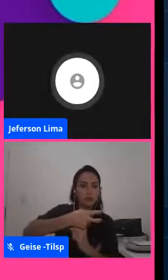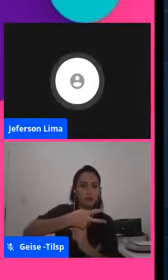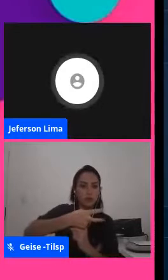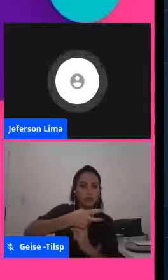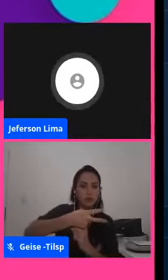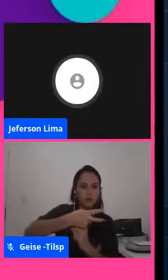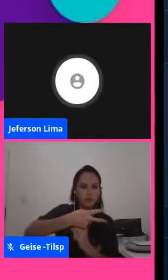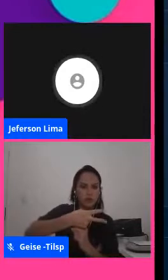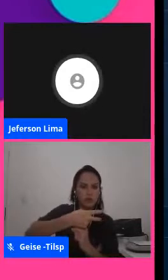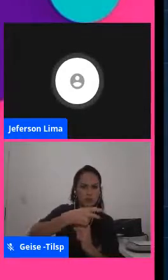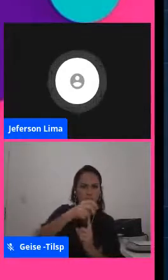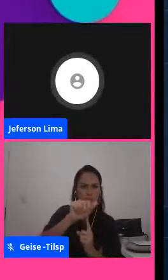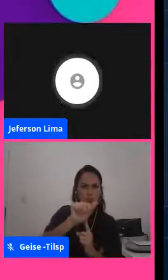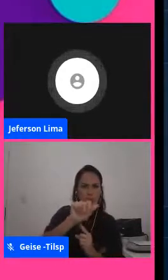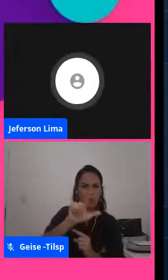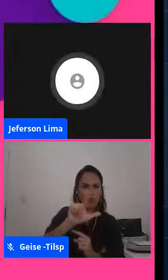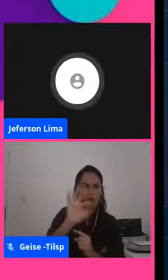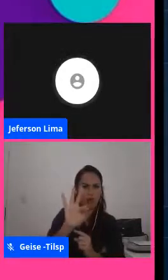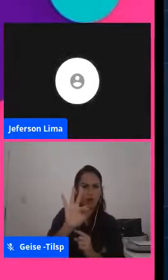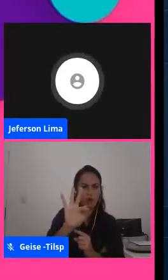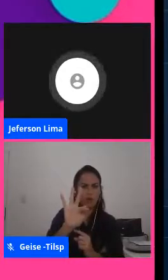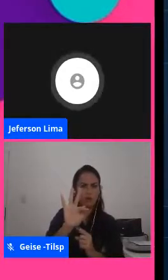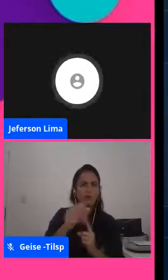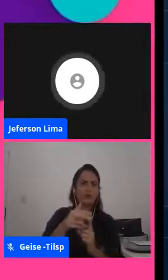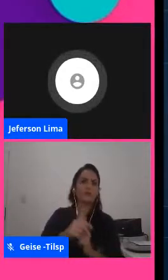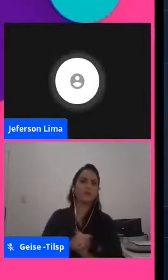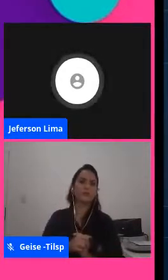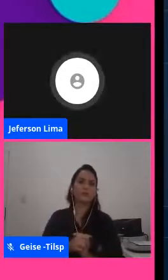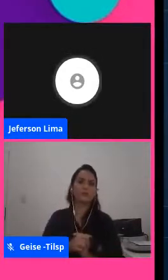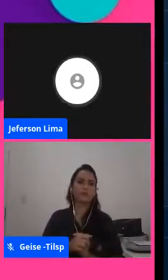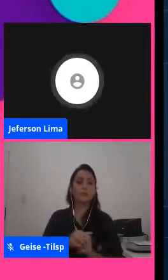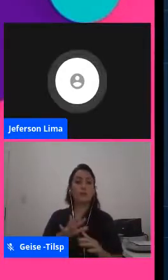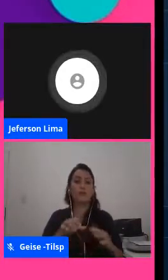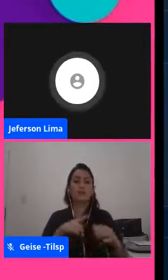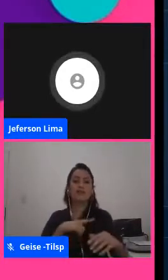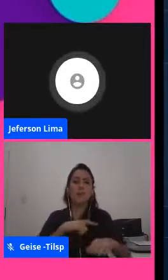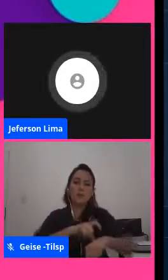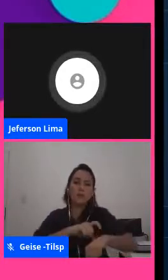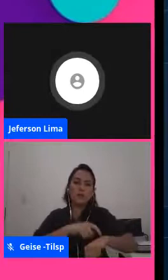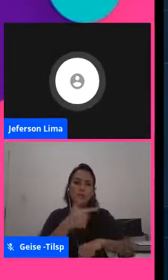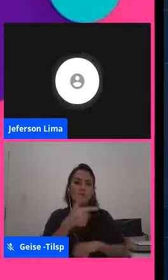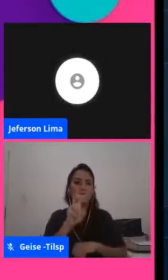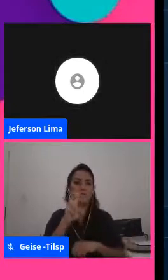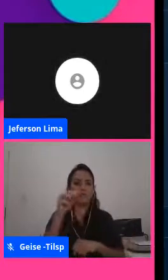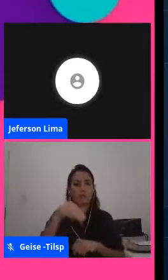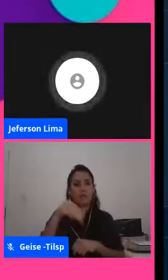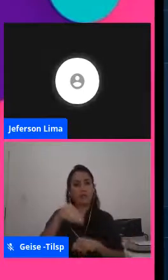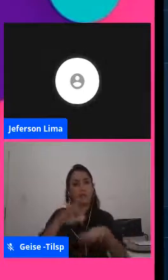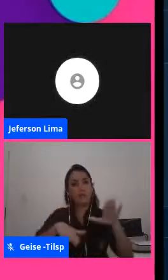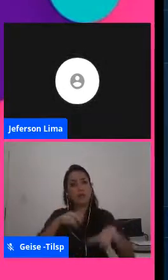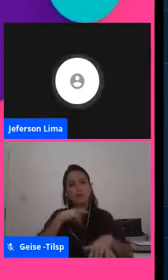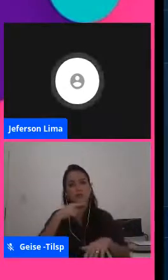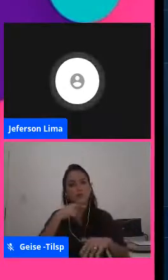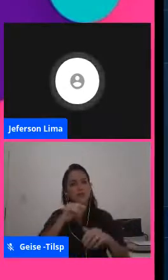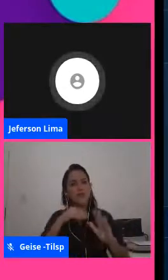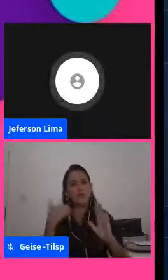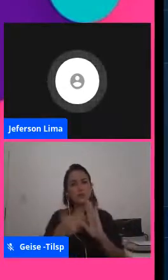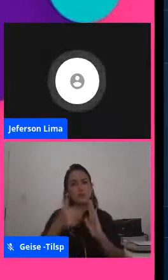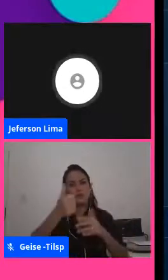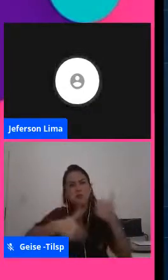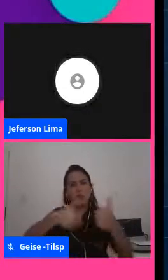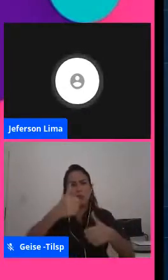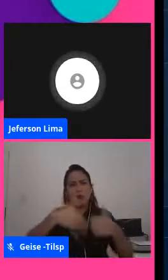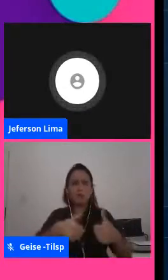como só temos mais 25 minutos de apresentação, eu não sei se vai dar para a gente mostrar tudo da maneira que eu gostaria. Então, já deixei pronto